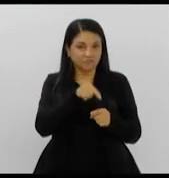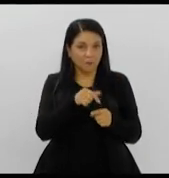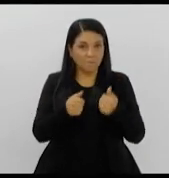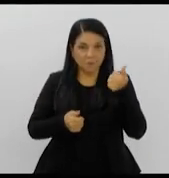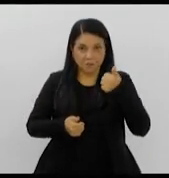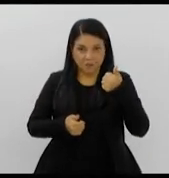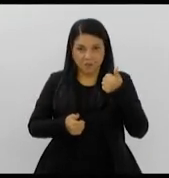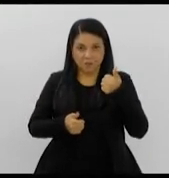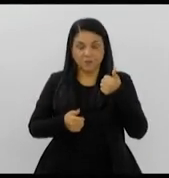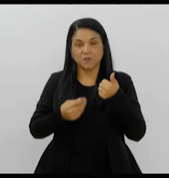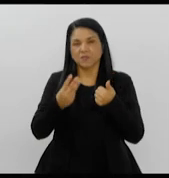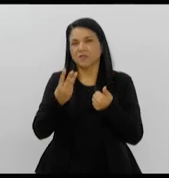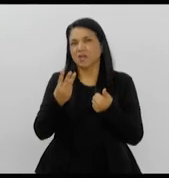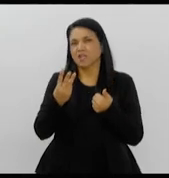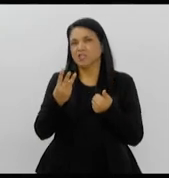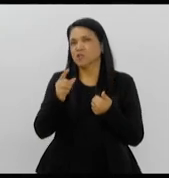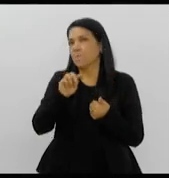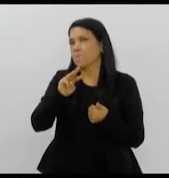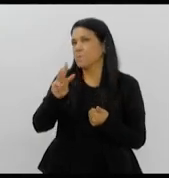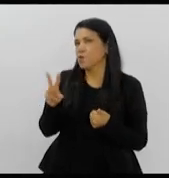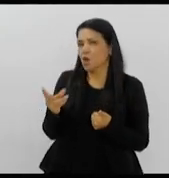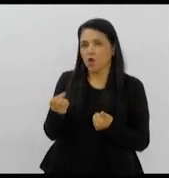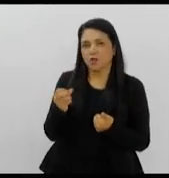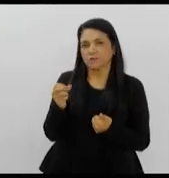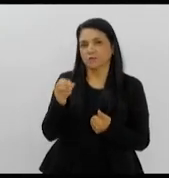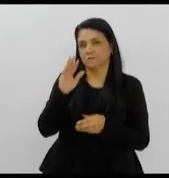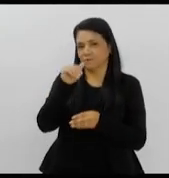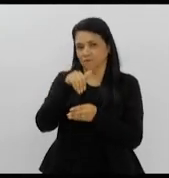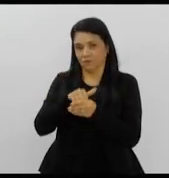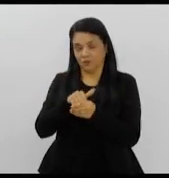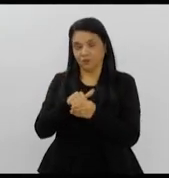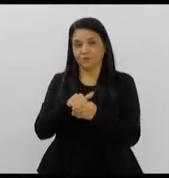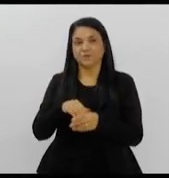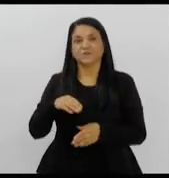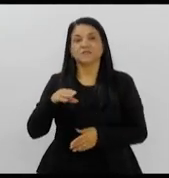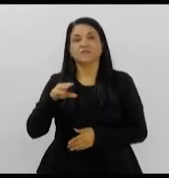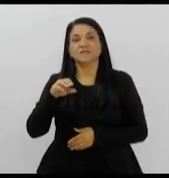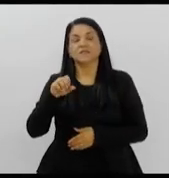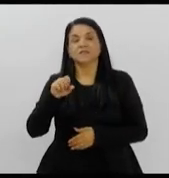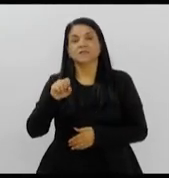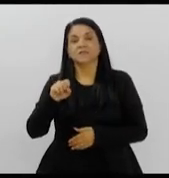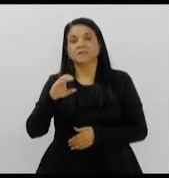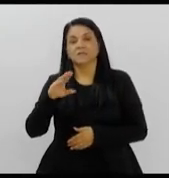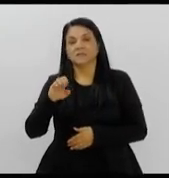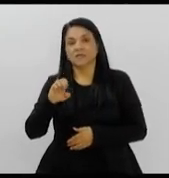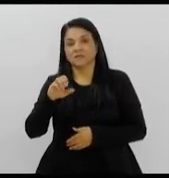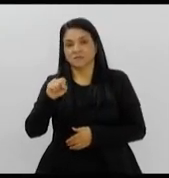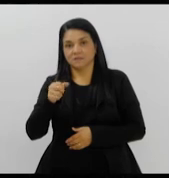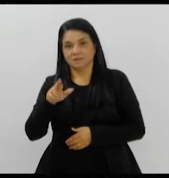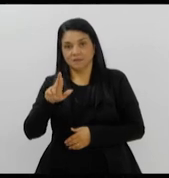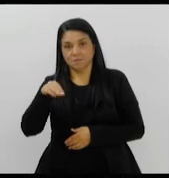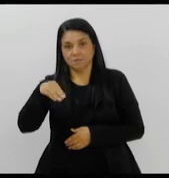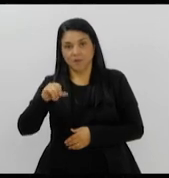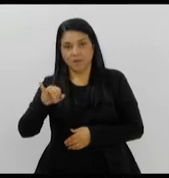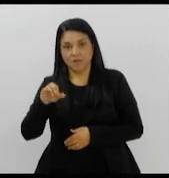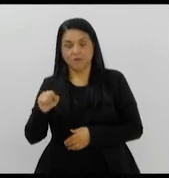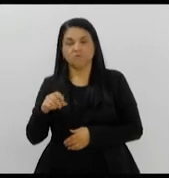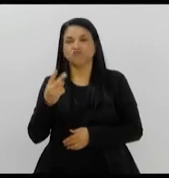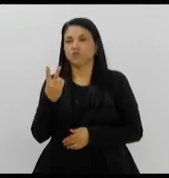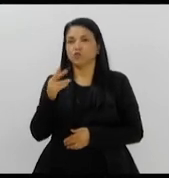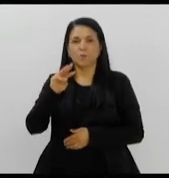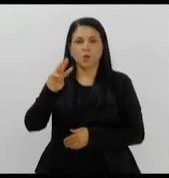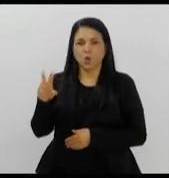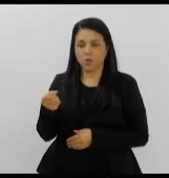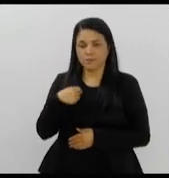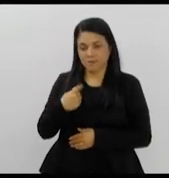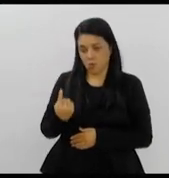menos 3 milhões de votos. César Maia tirou 2 milhões de votos e eu fiz 1 milhão de votos.